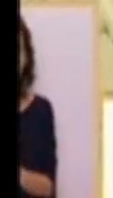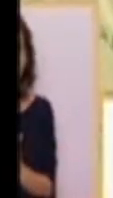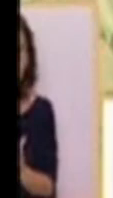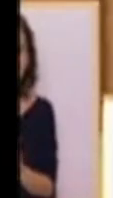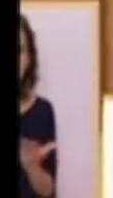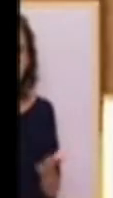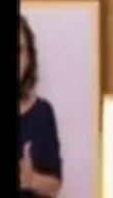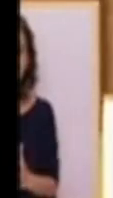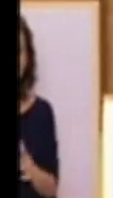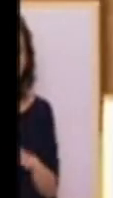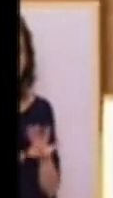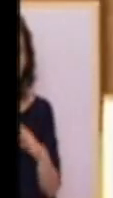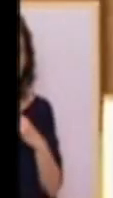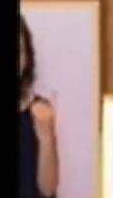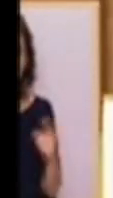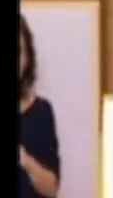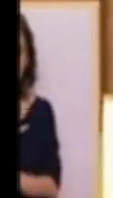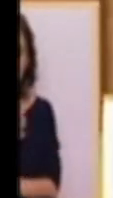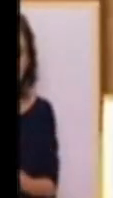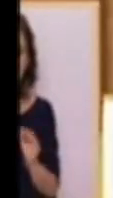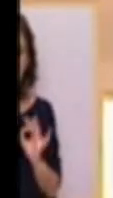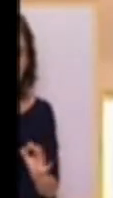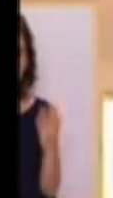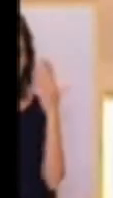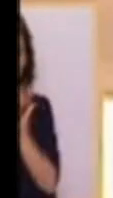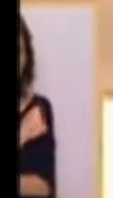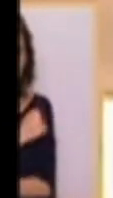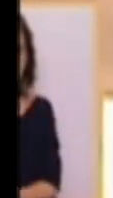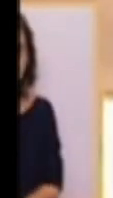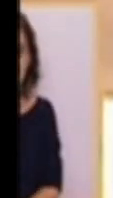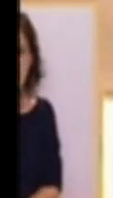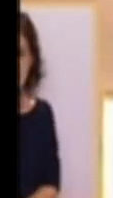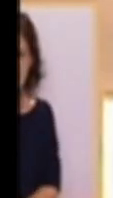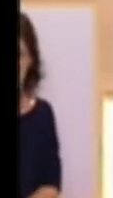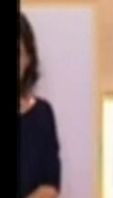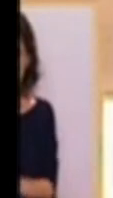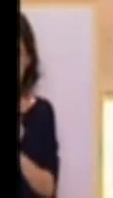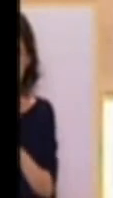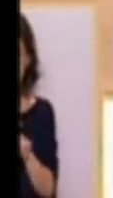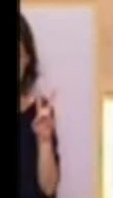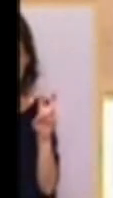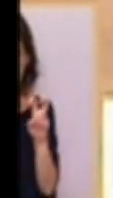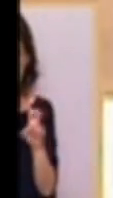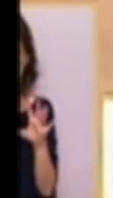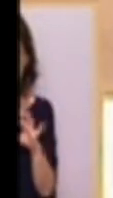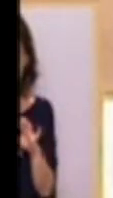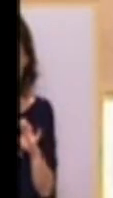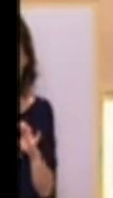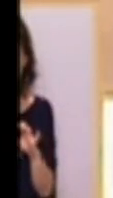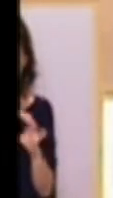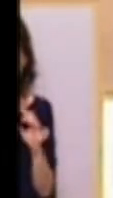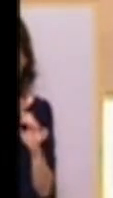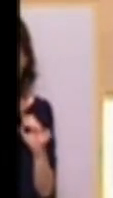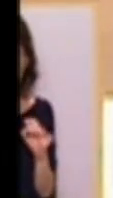muito mais ainda, não é? Sim, e tu fizeste um espetáculo que eu também gostei muito, Uma Noite em Casa da Amália, recordar os grandes tempos áureos em que a Amália Rodrigues recebia